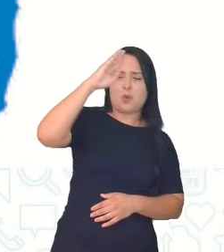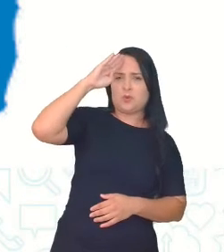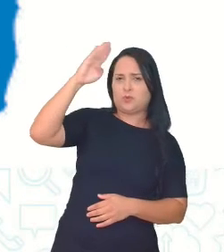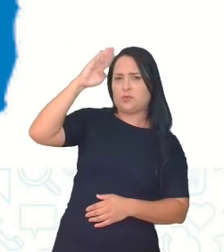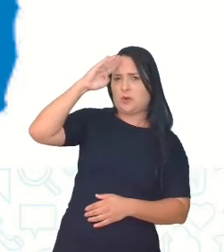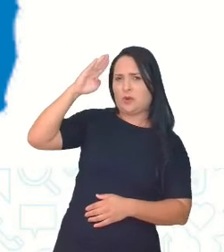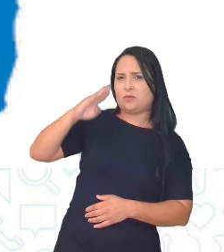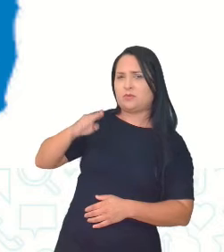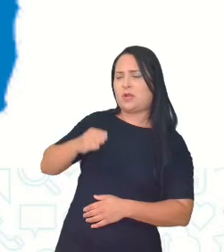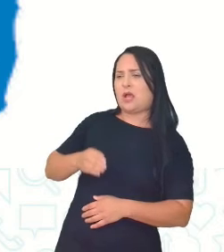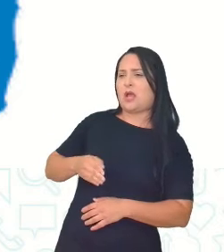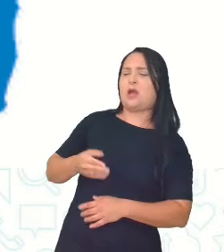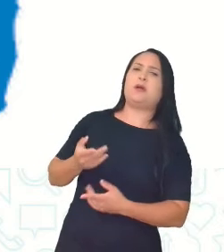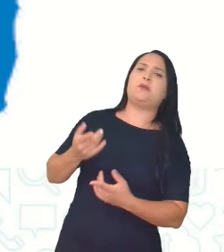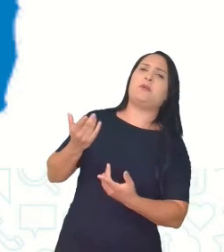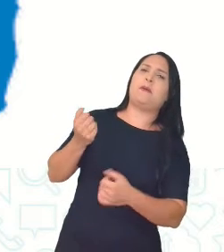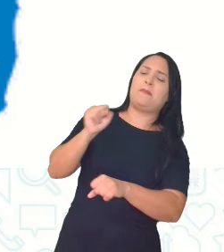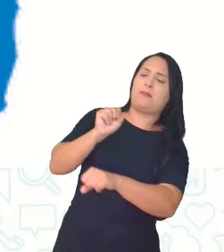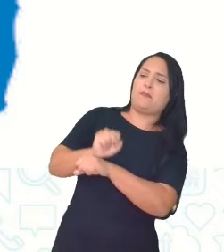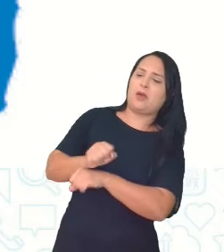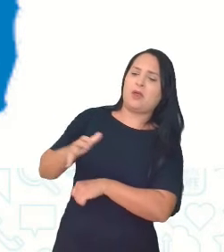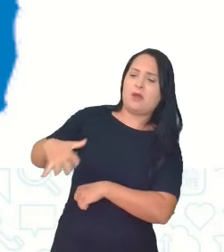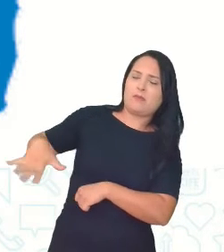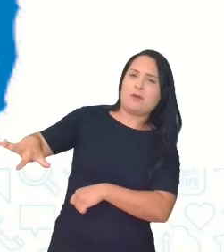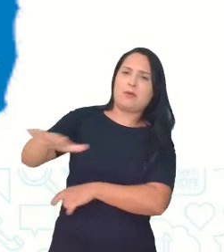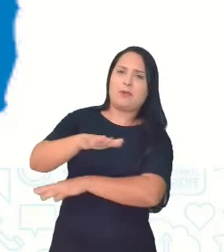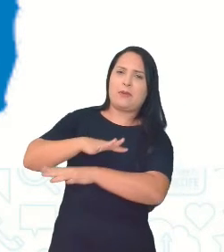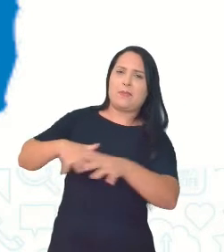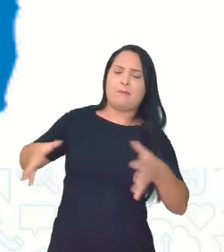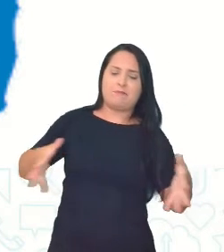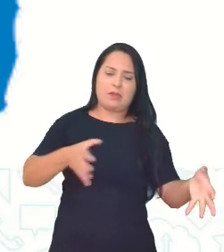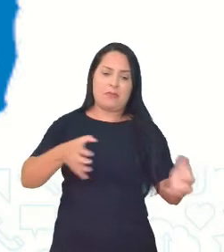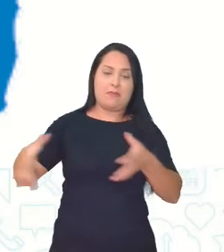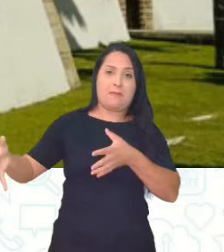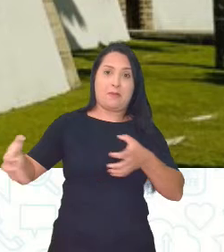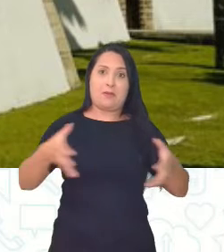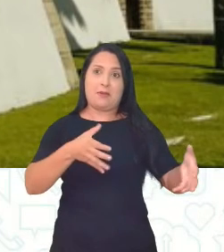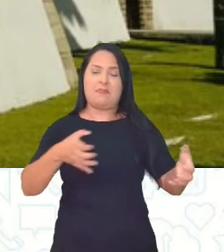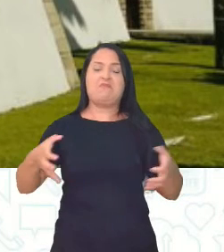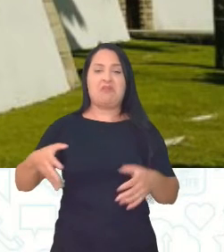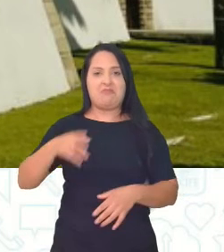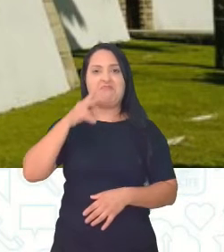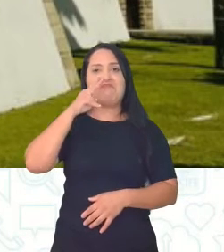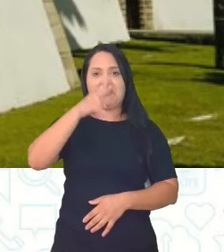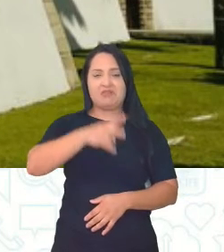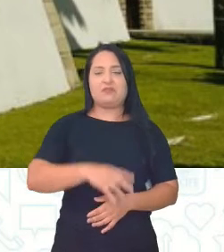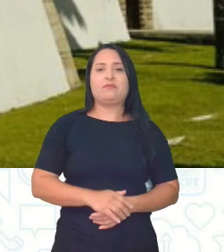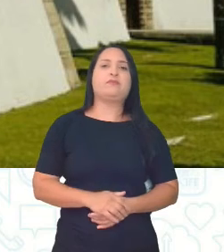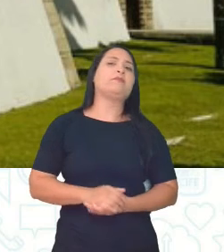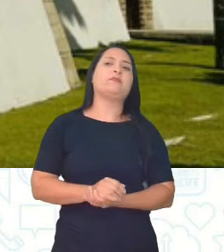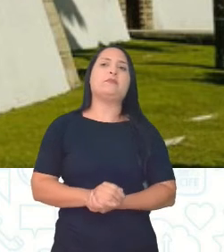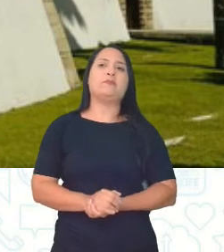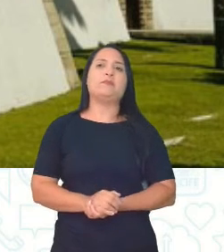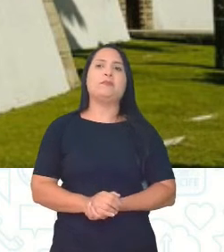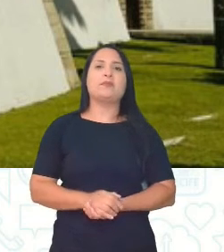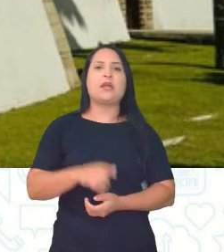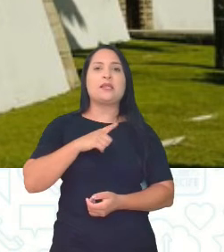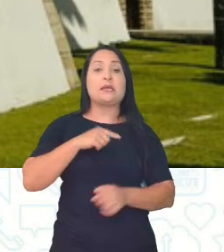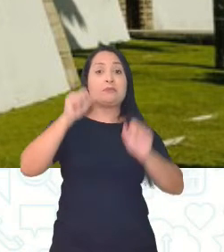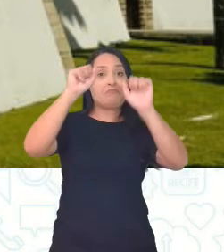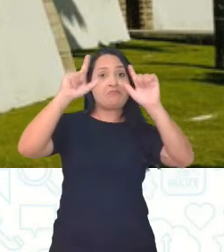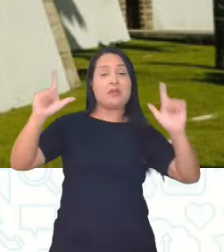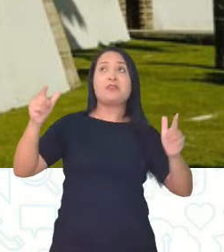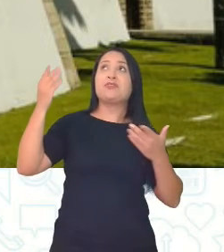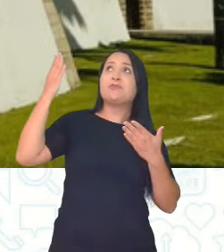aí os revoltosos e tudo mais. Então, houveram confrontos violentos, viu? Então, aí eu trago essa imagem.